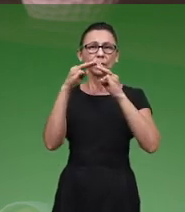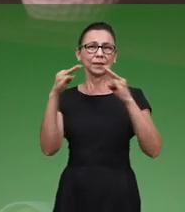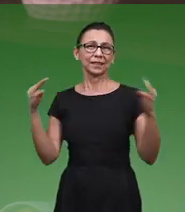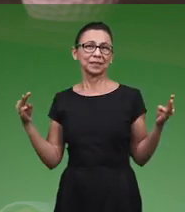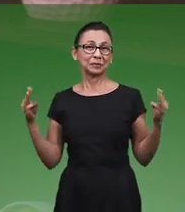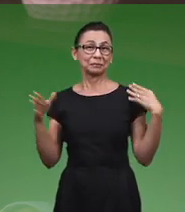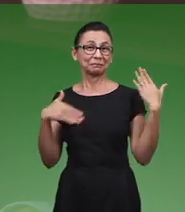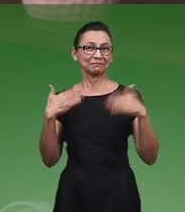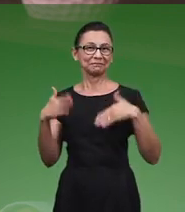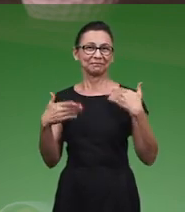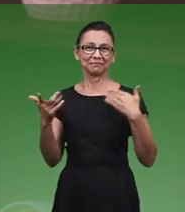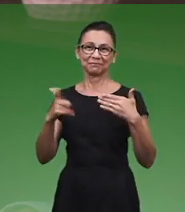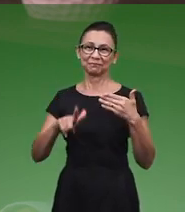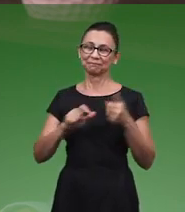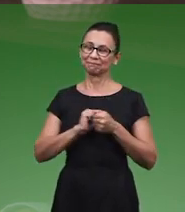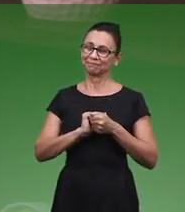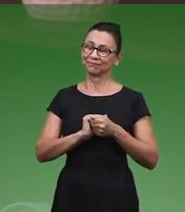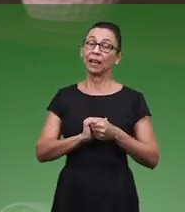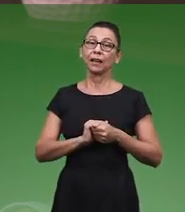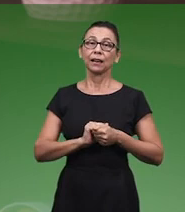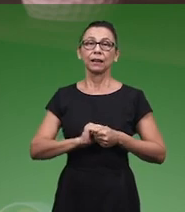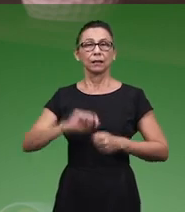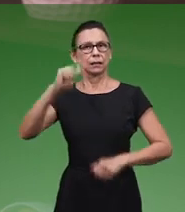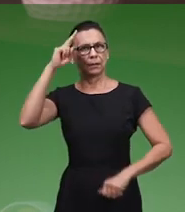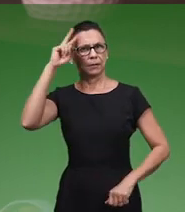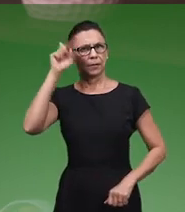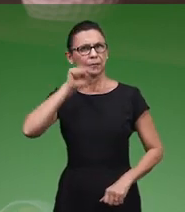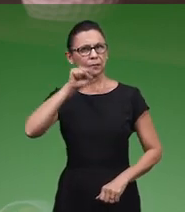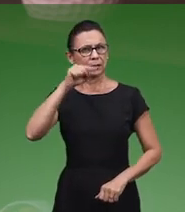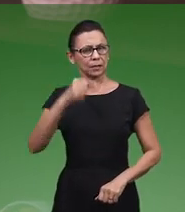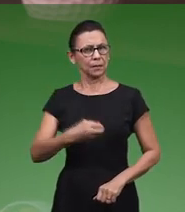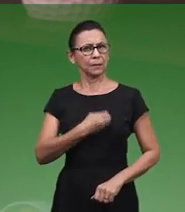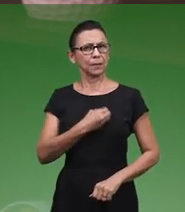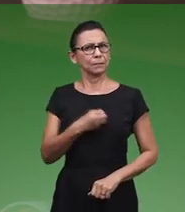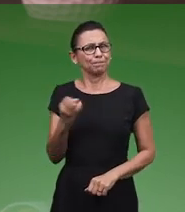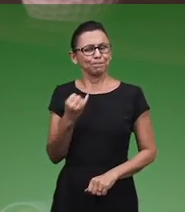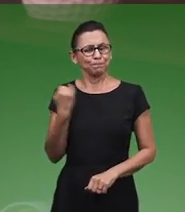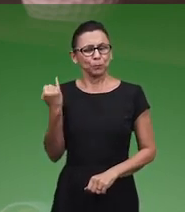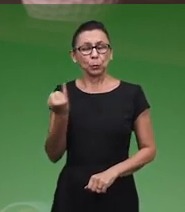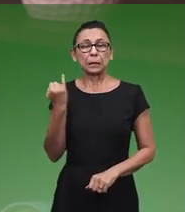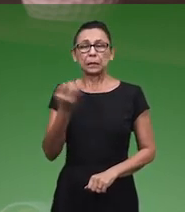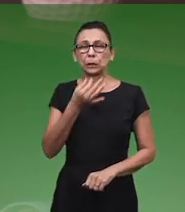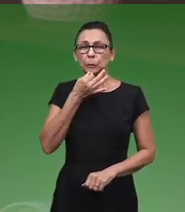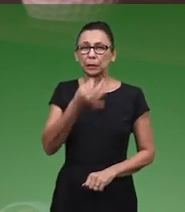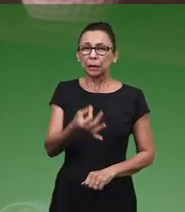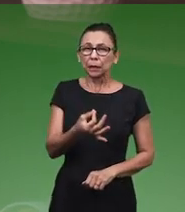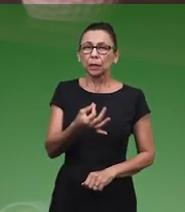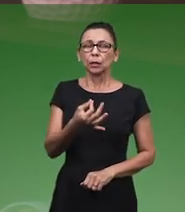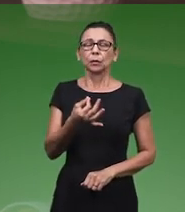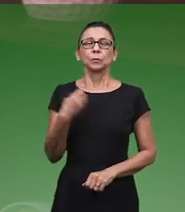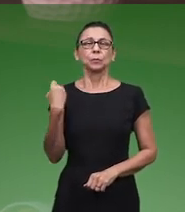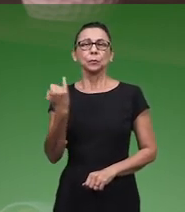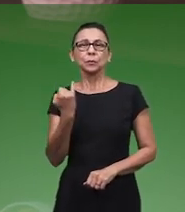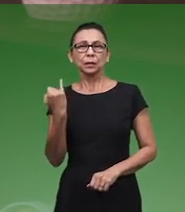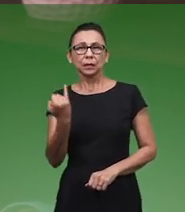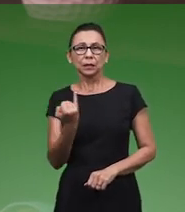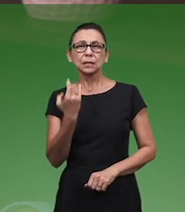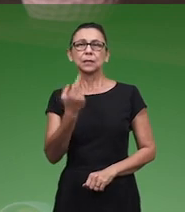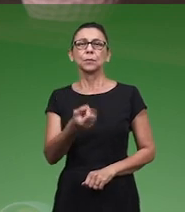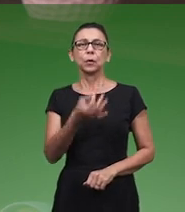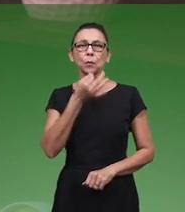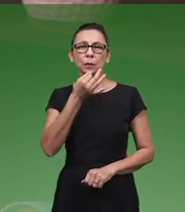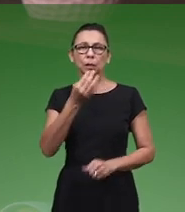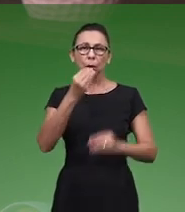Manaim. É uma alegria estarmos juntos e quero lembrar o seguinte, a sua participação é muito importante. Você pode colocar